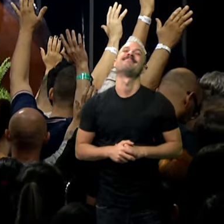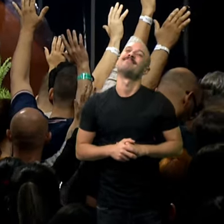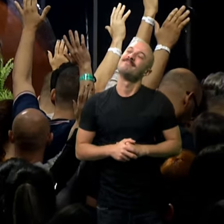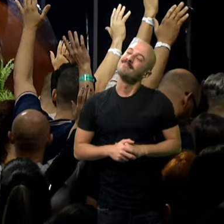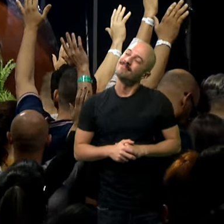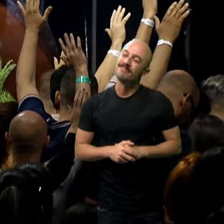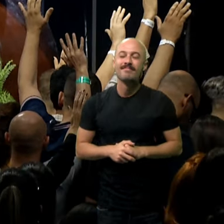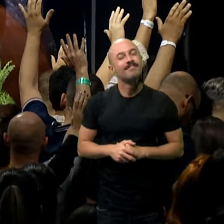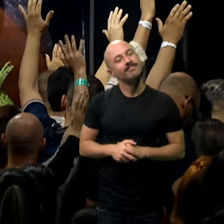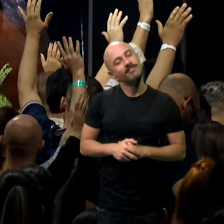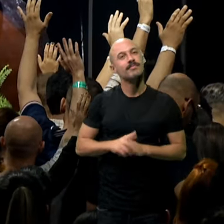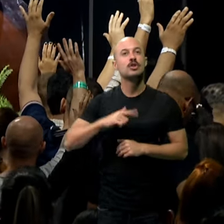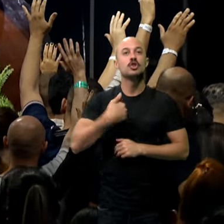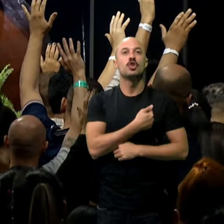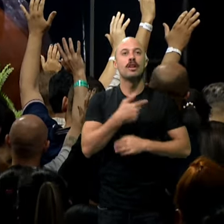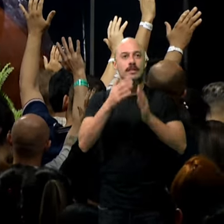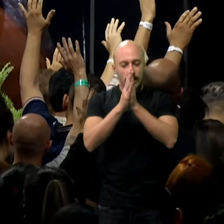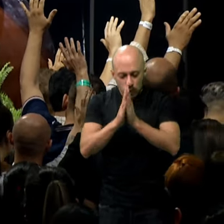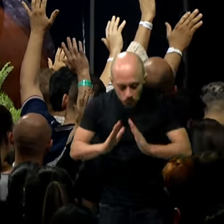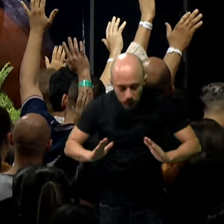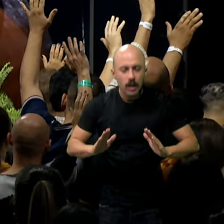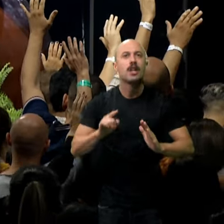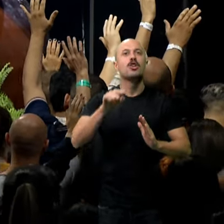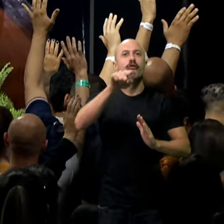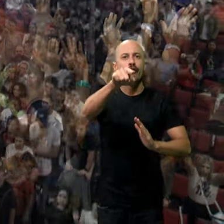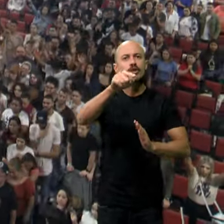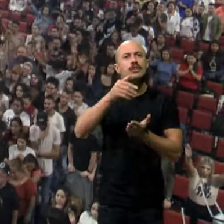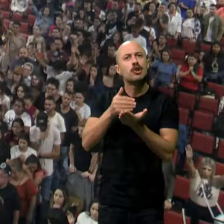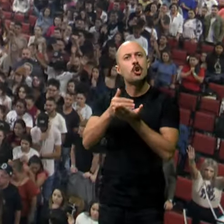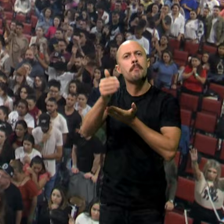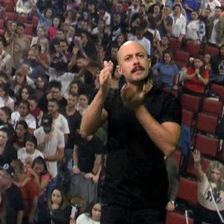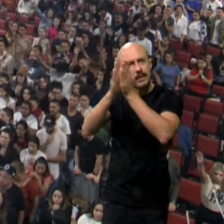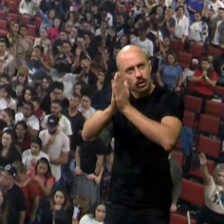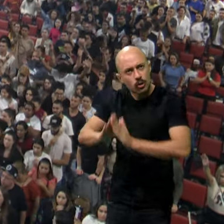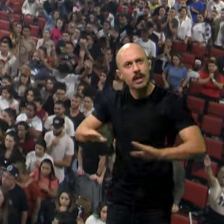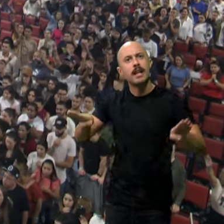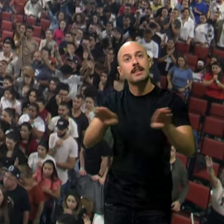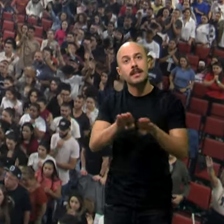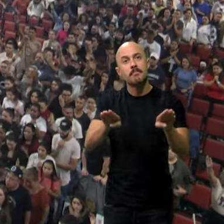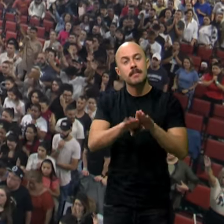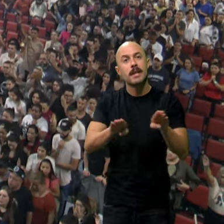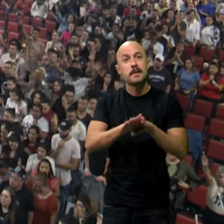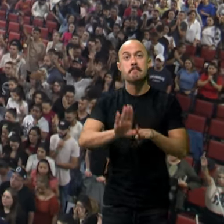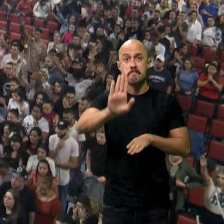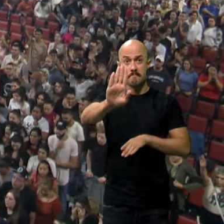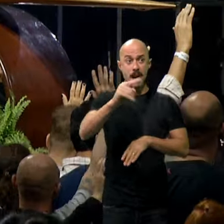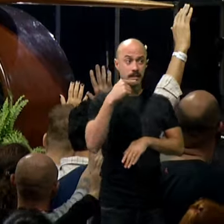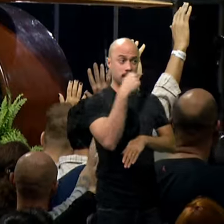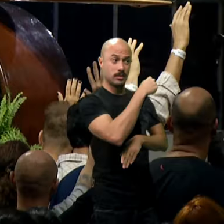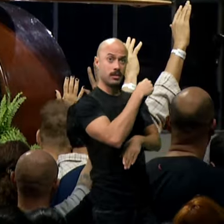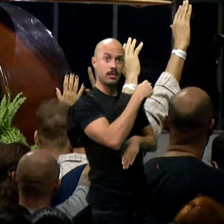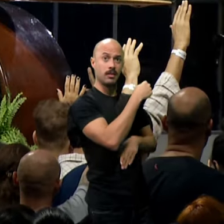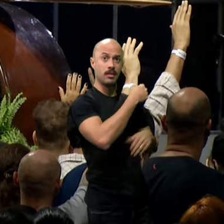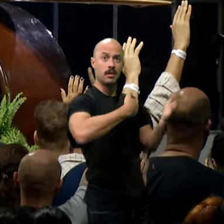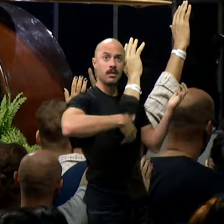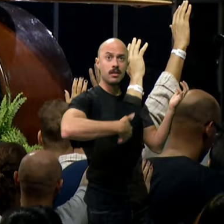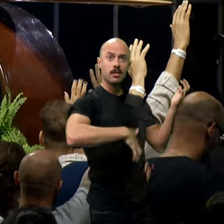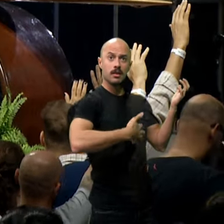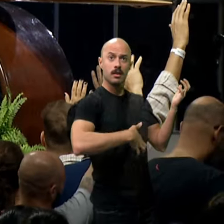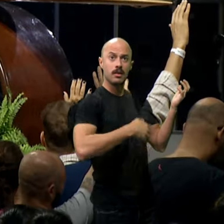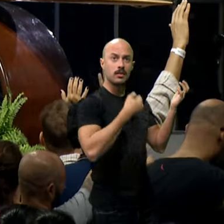Mientras adoramos aqui, você vai começar a adorar com eles, mas eles são só uma ponte. Eles não são o final do